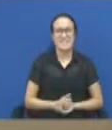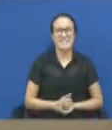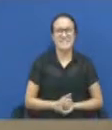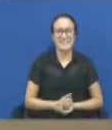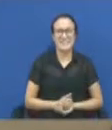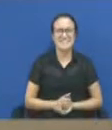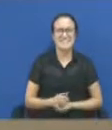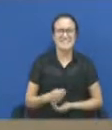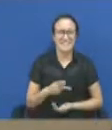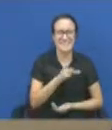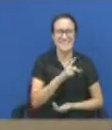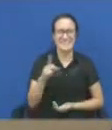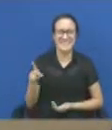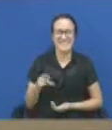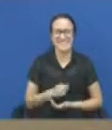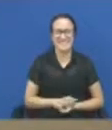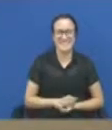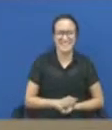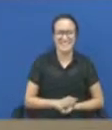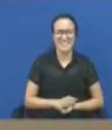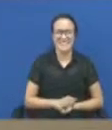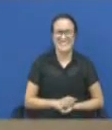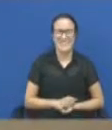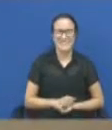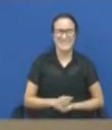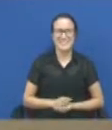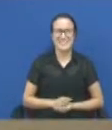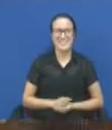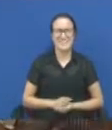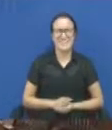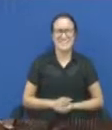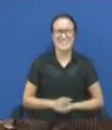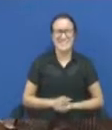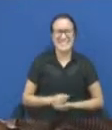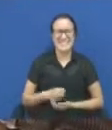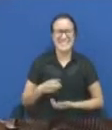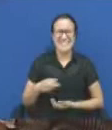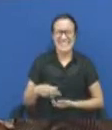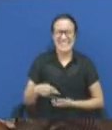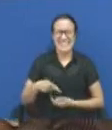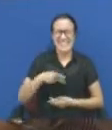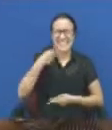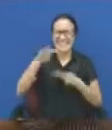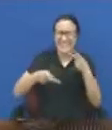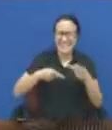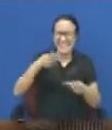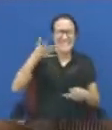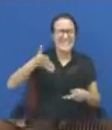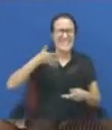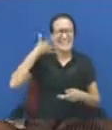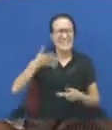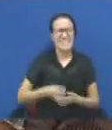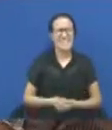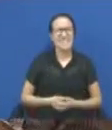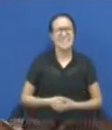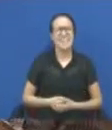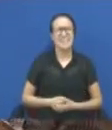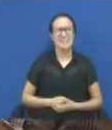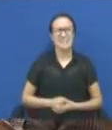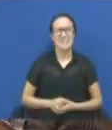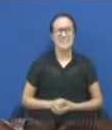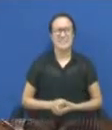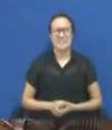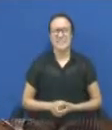A palavra para discutir o projeto, vereador Ronei. Não poderia deixar de não dar o meu pitaco nessa conversa. Senhor presidente, nobres colegas,